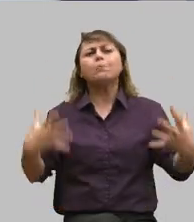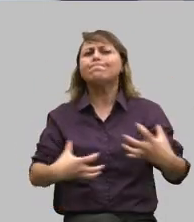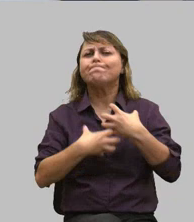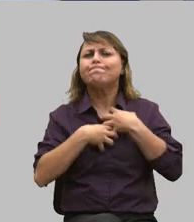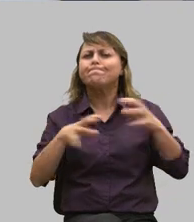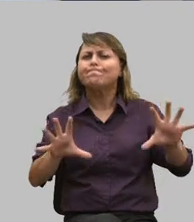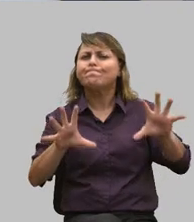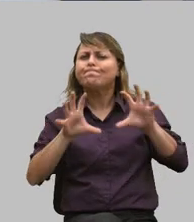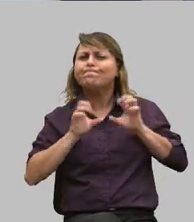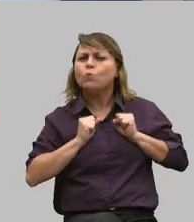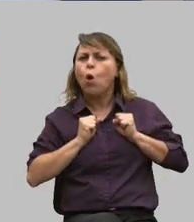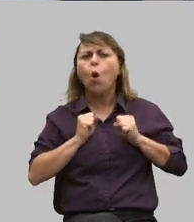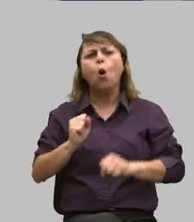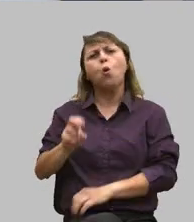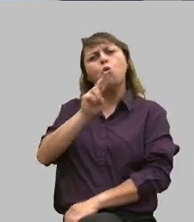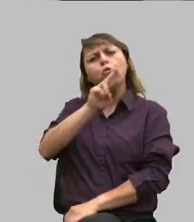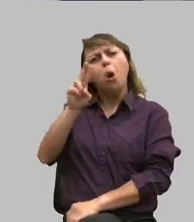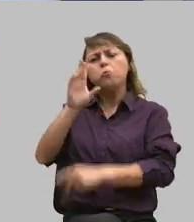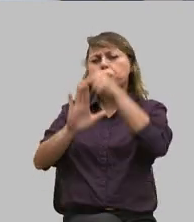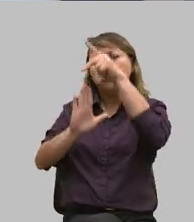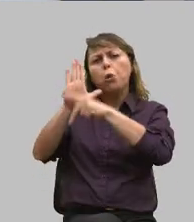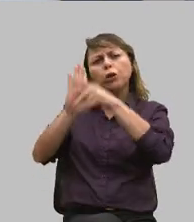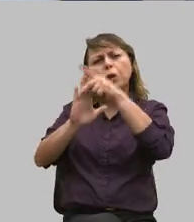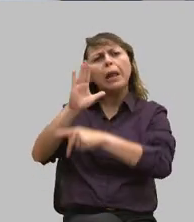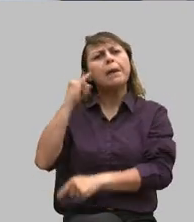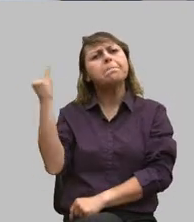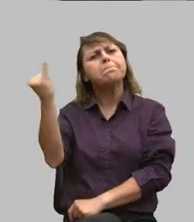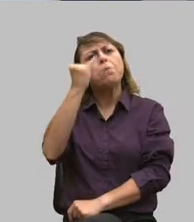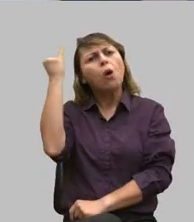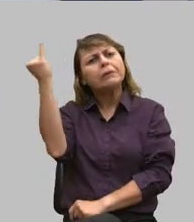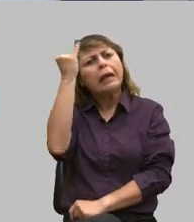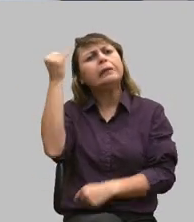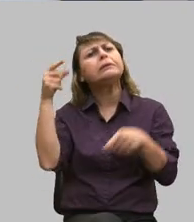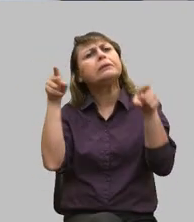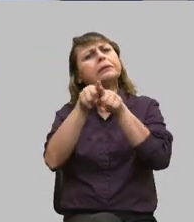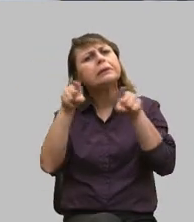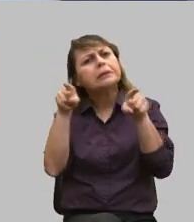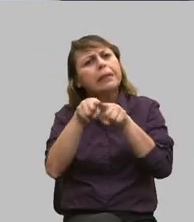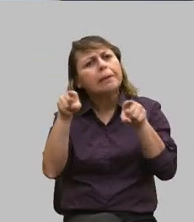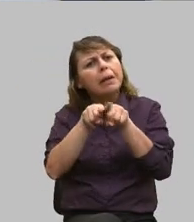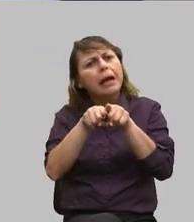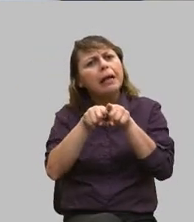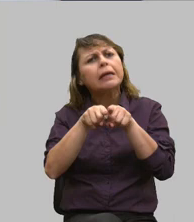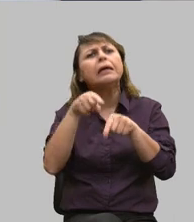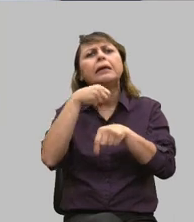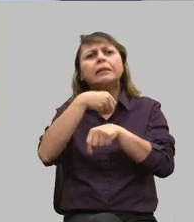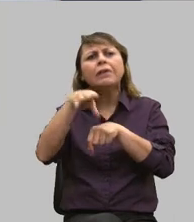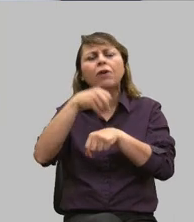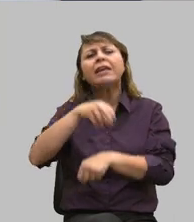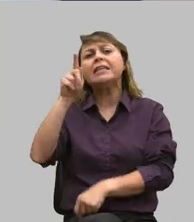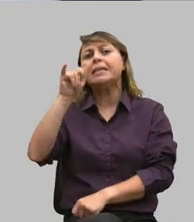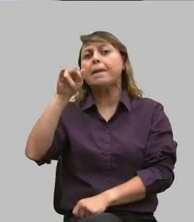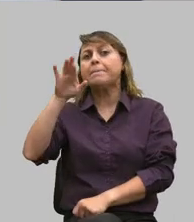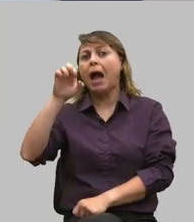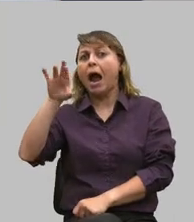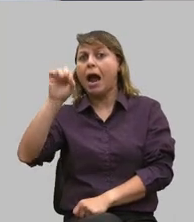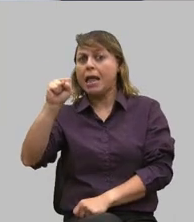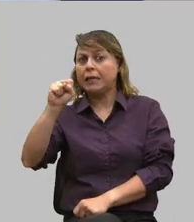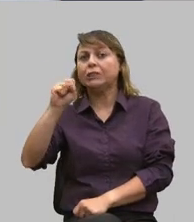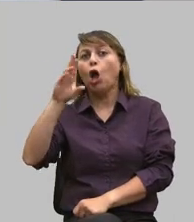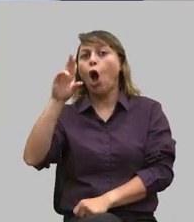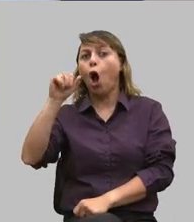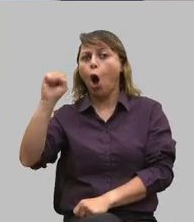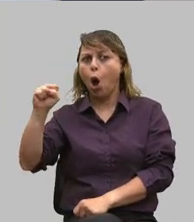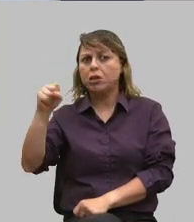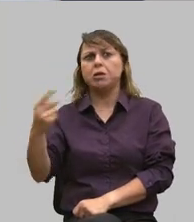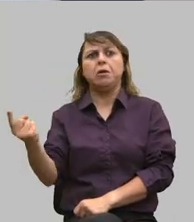né o nome do projeto Olha que importante também gente né levar para nós quem foi Guimarães Rosa né né Mineiro